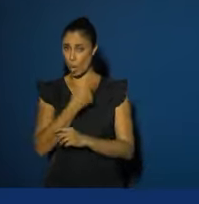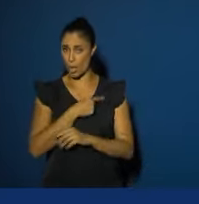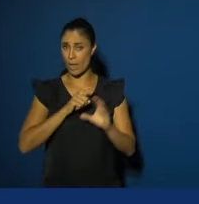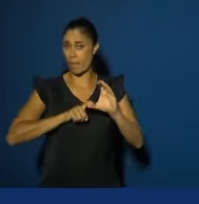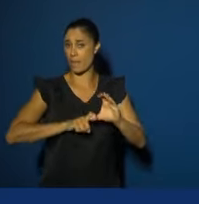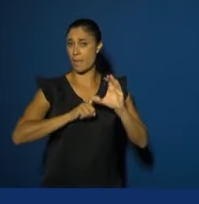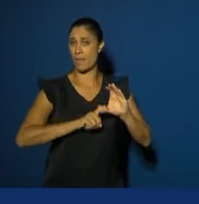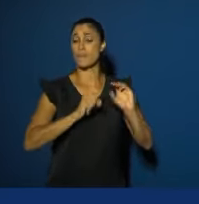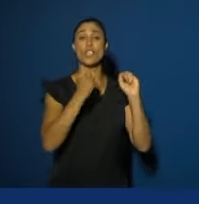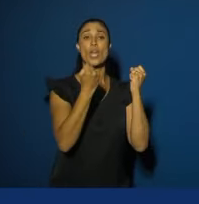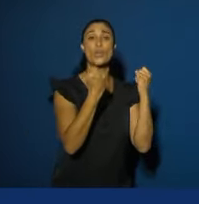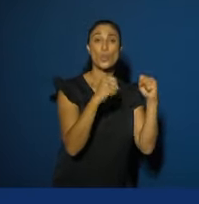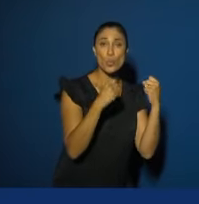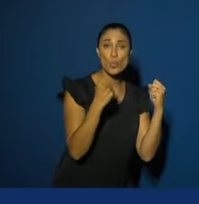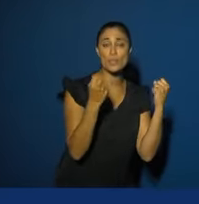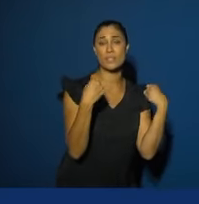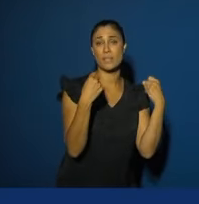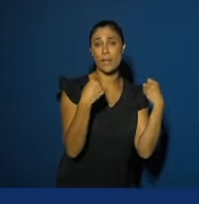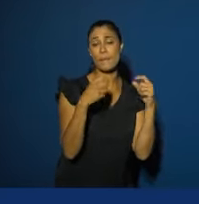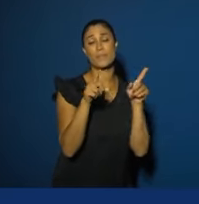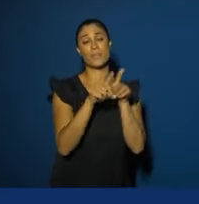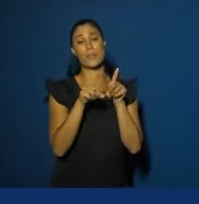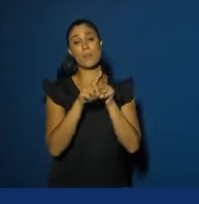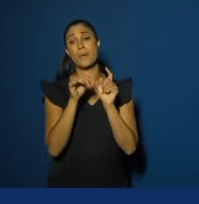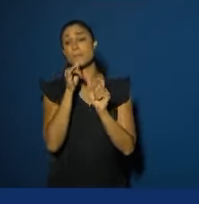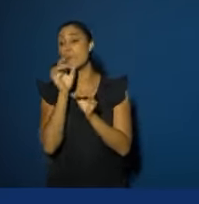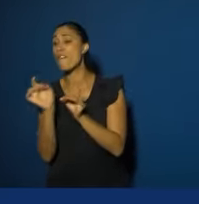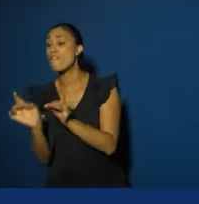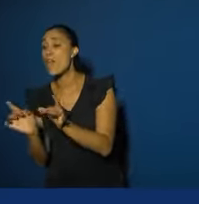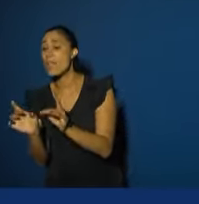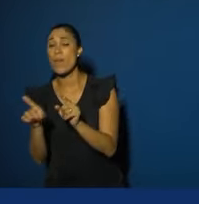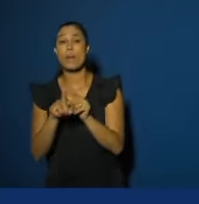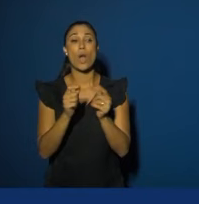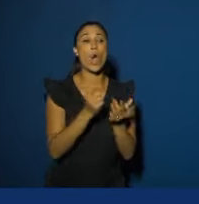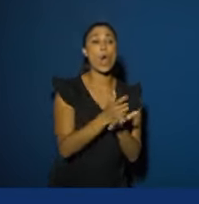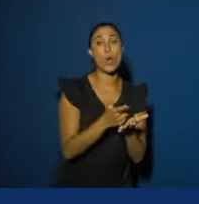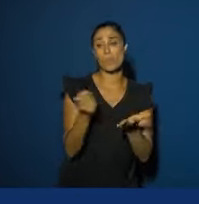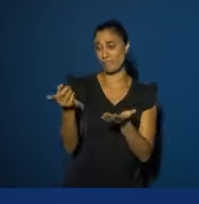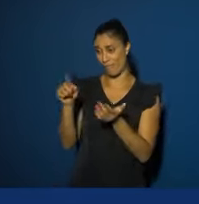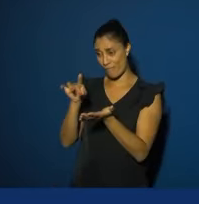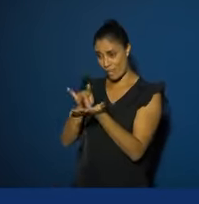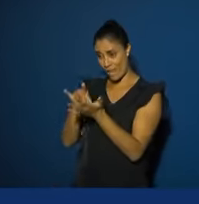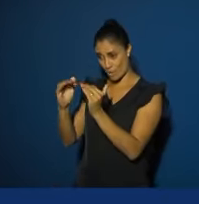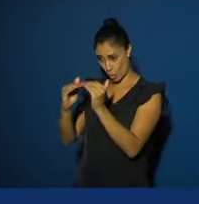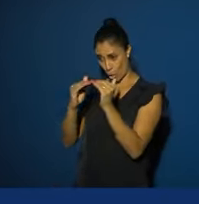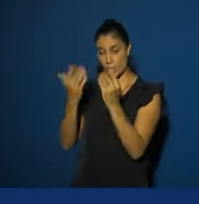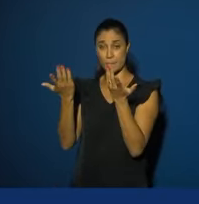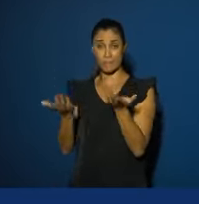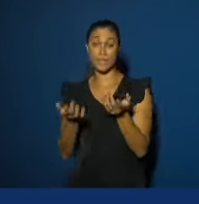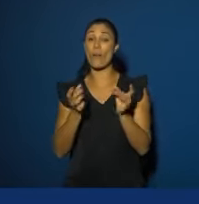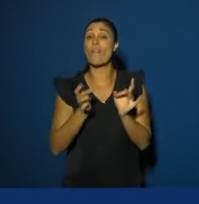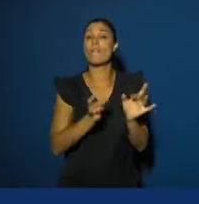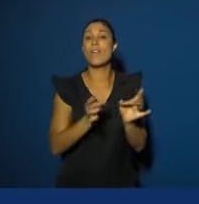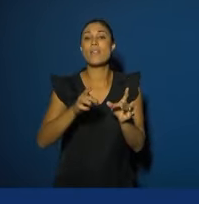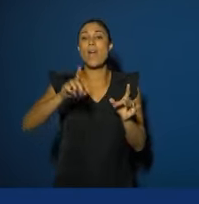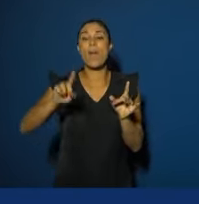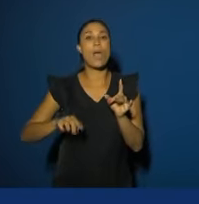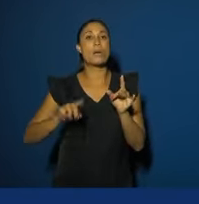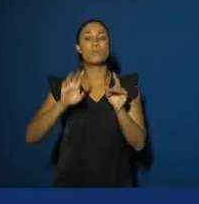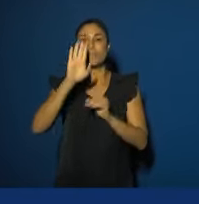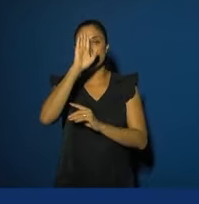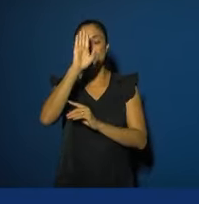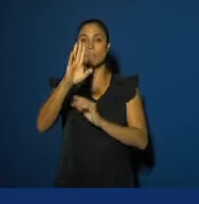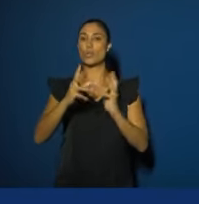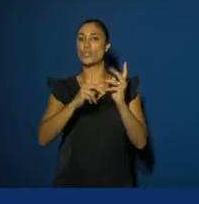indústria os os investidores se o varejo não vender não vai ter concordam comigo ou não então o varejo é é a ponta de